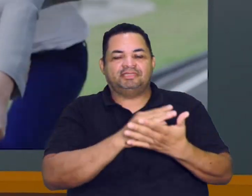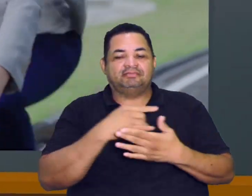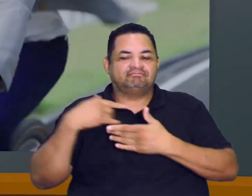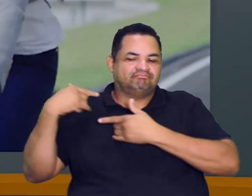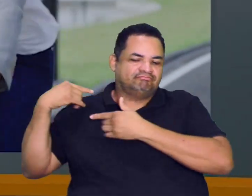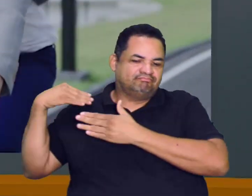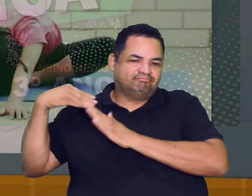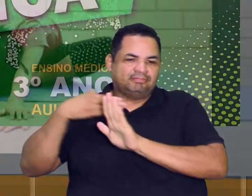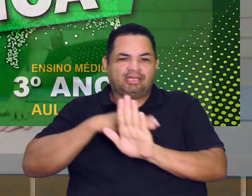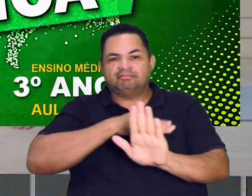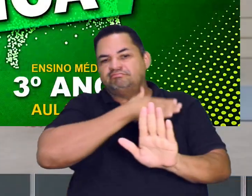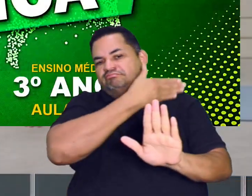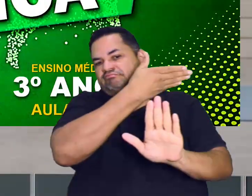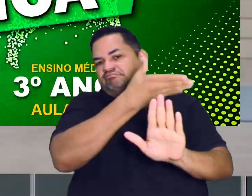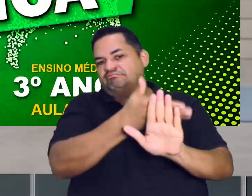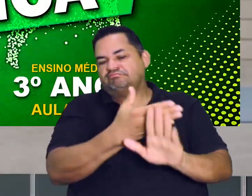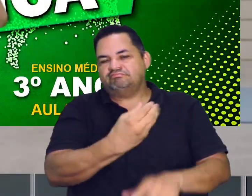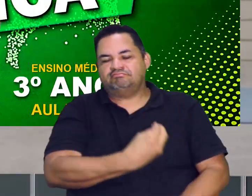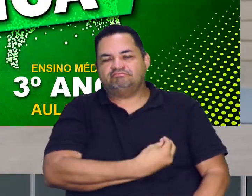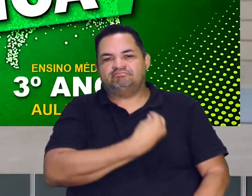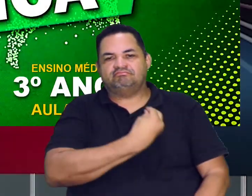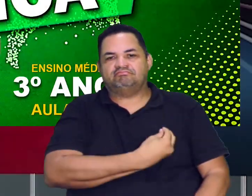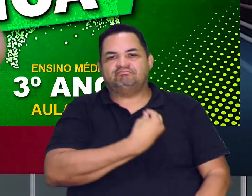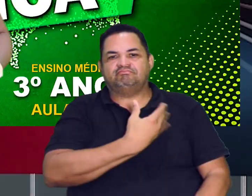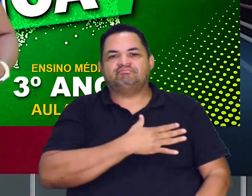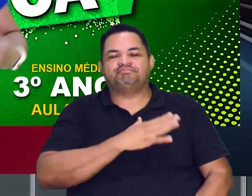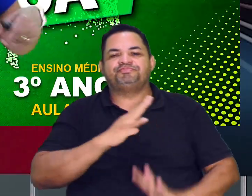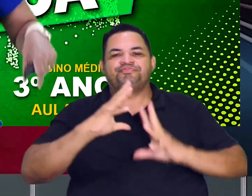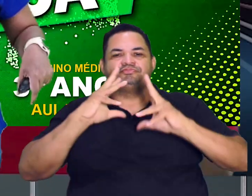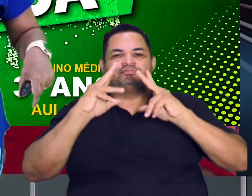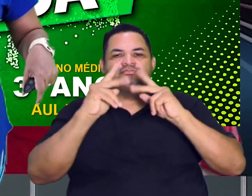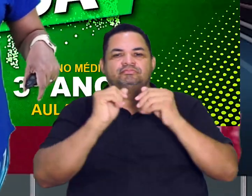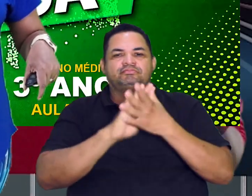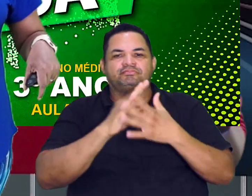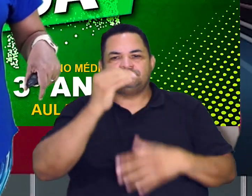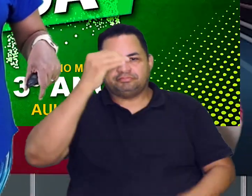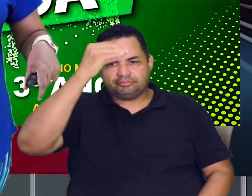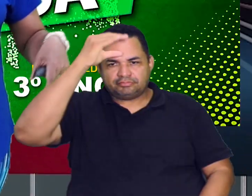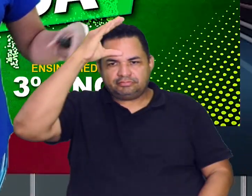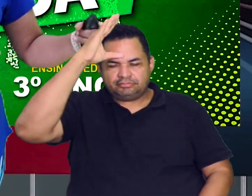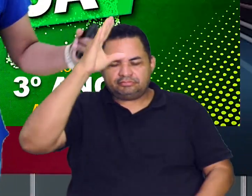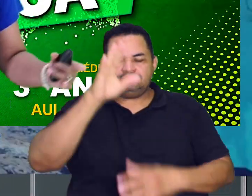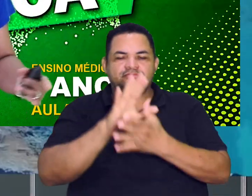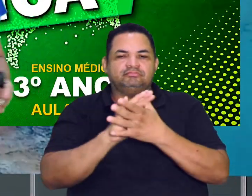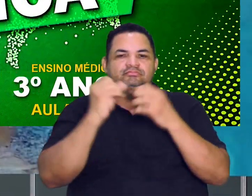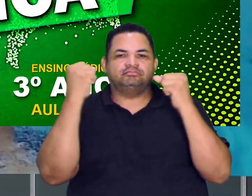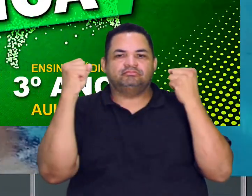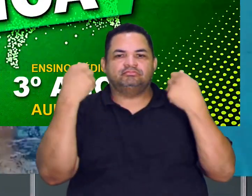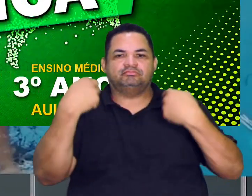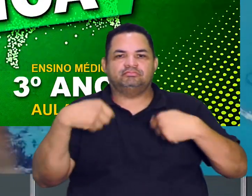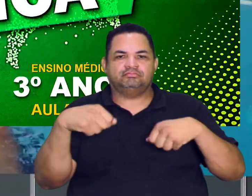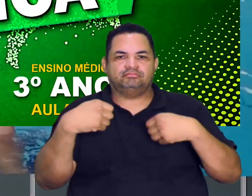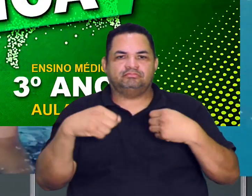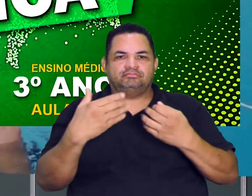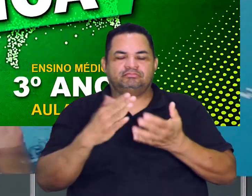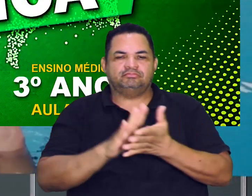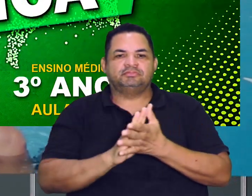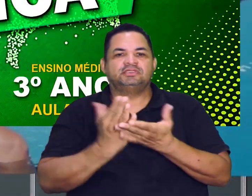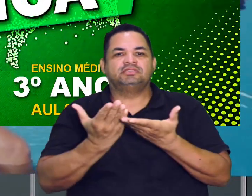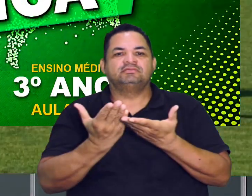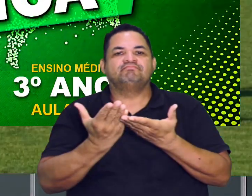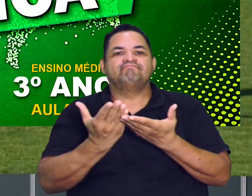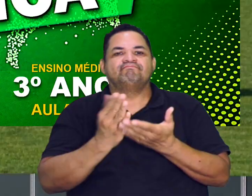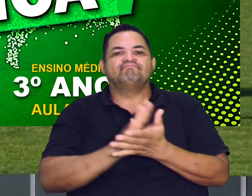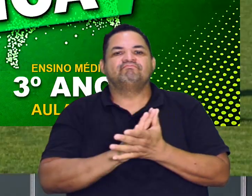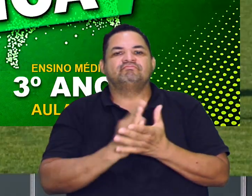vida, que é o mais interessante, certo? Então, todo o conhecimento aqui das nossas aulas de Educação Física precisam ser levados para a nossa